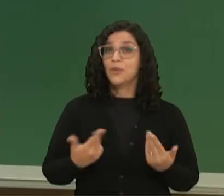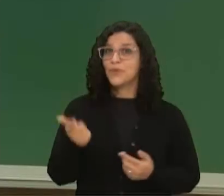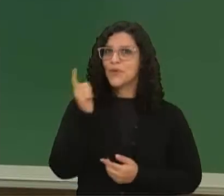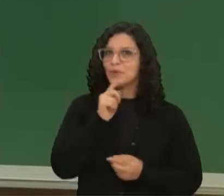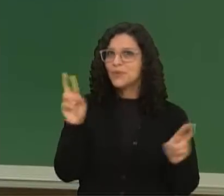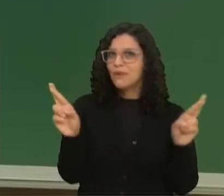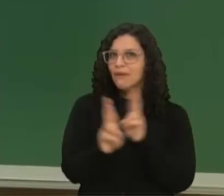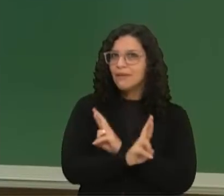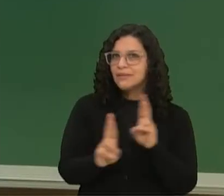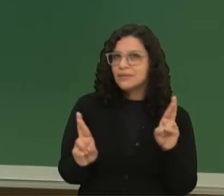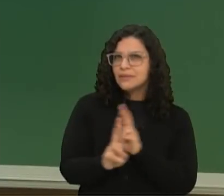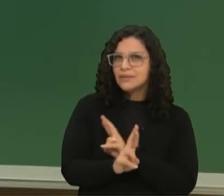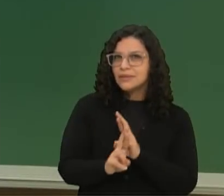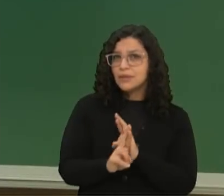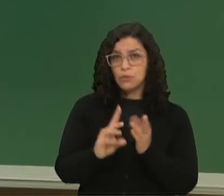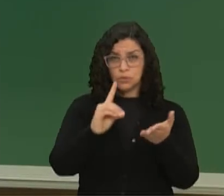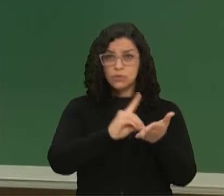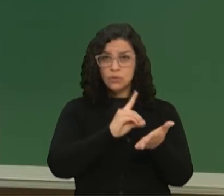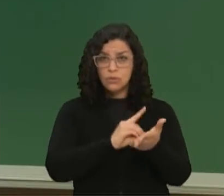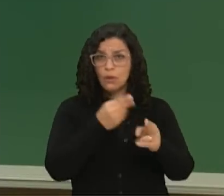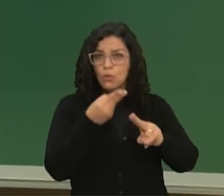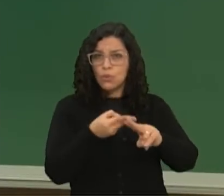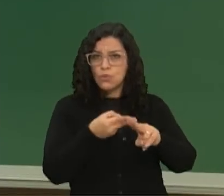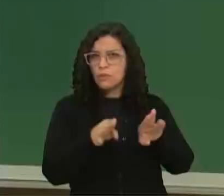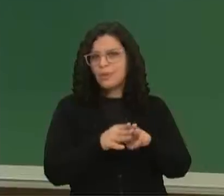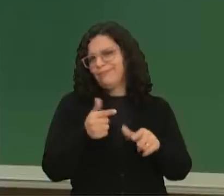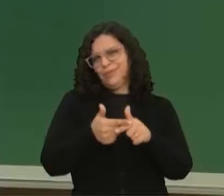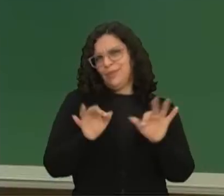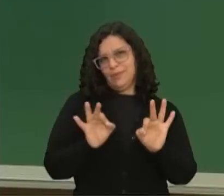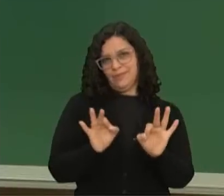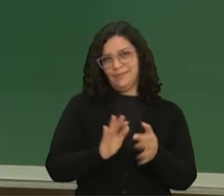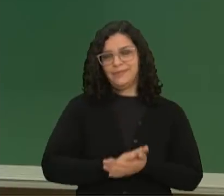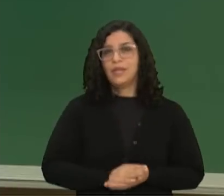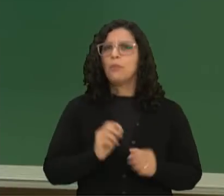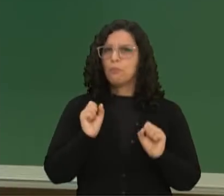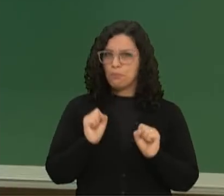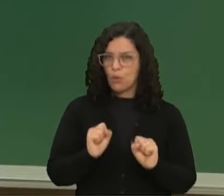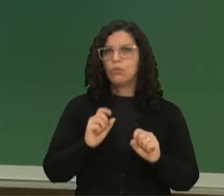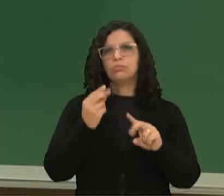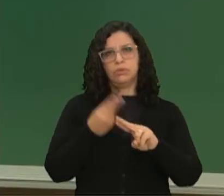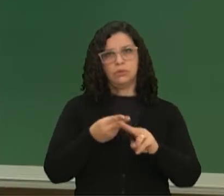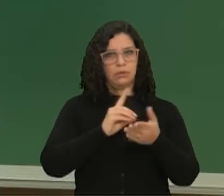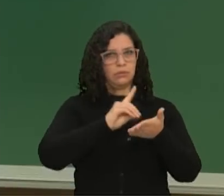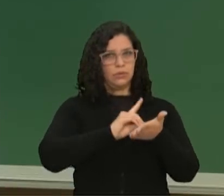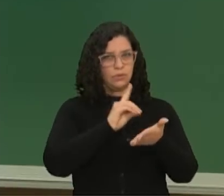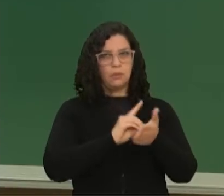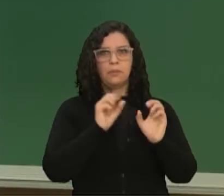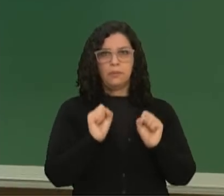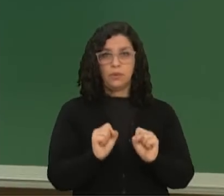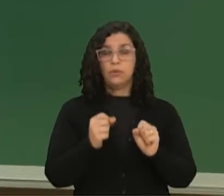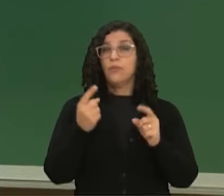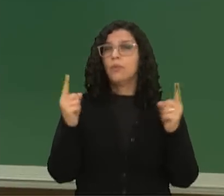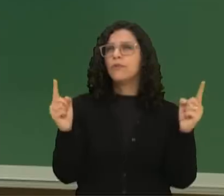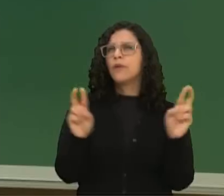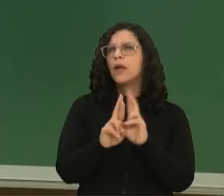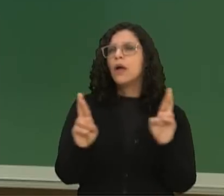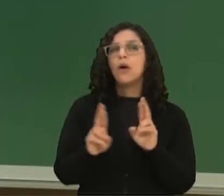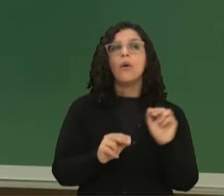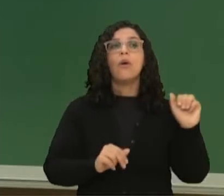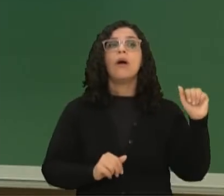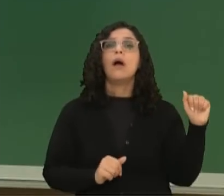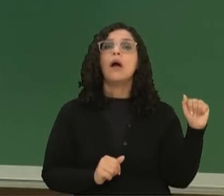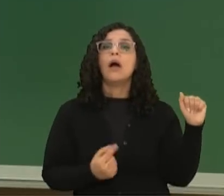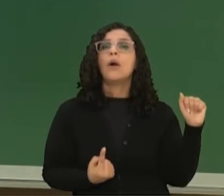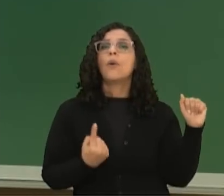aí, conseguiram fazer? Tiveram que usar o dicionário? Não tem problema, tá? Pode usar. Então, aqui vamos conferir, ó.